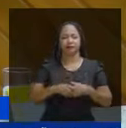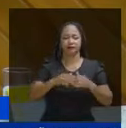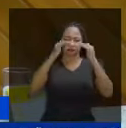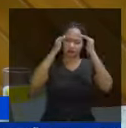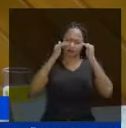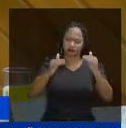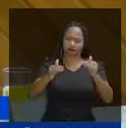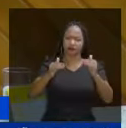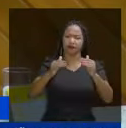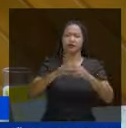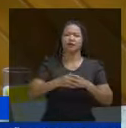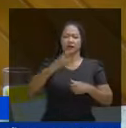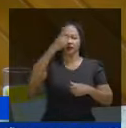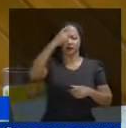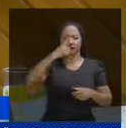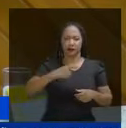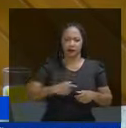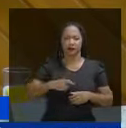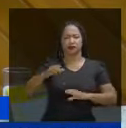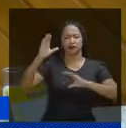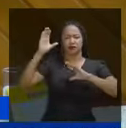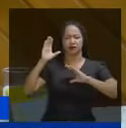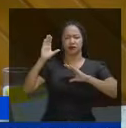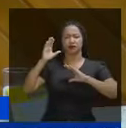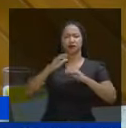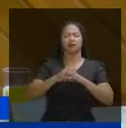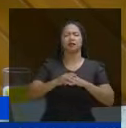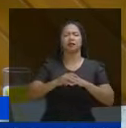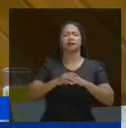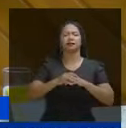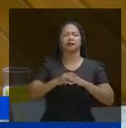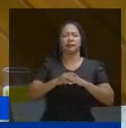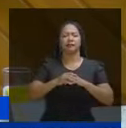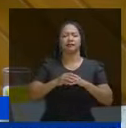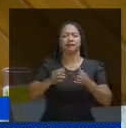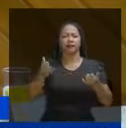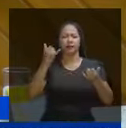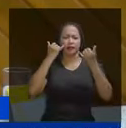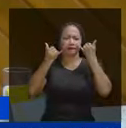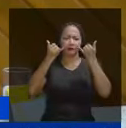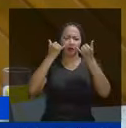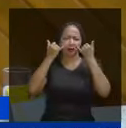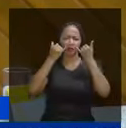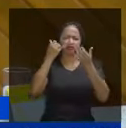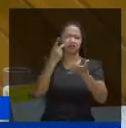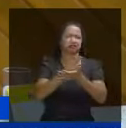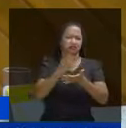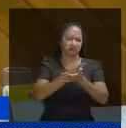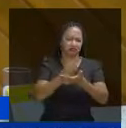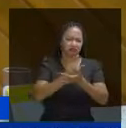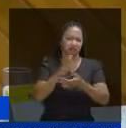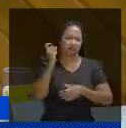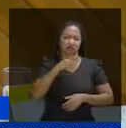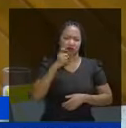ou imagem do pré-candidato ou de divulgação de informações sabidamente inverídicas, o que não se constata na